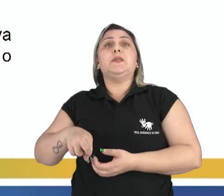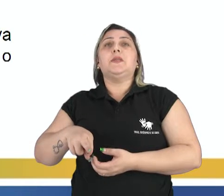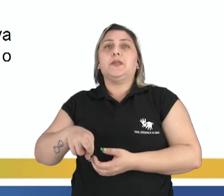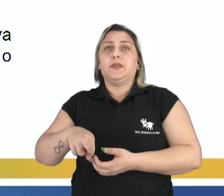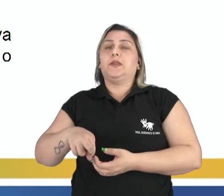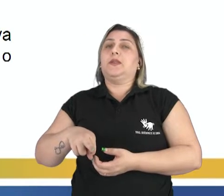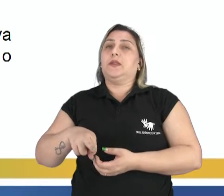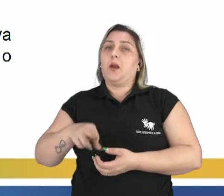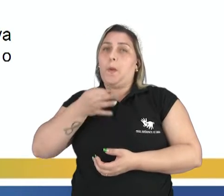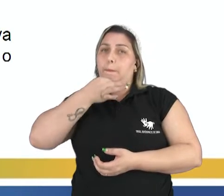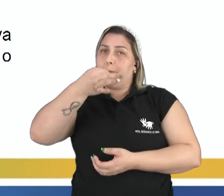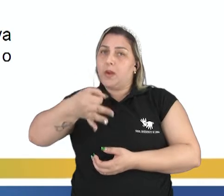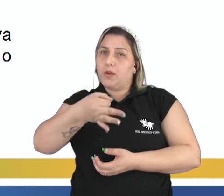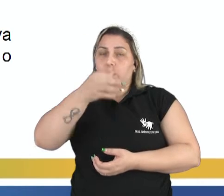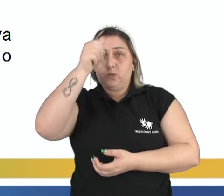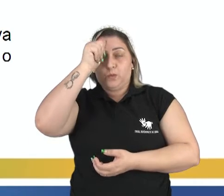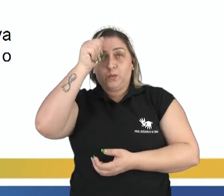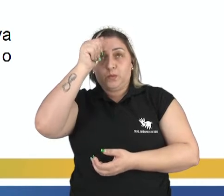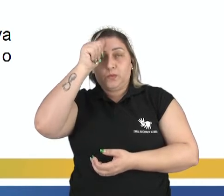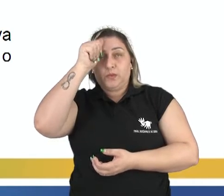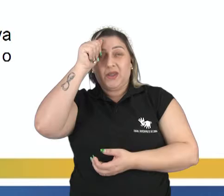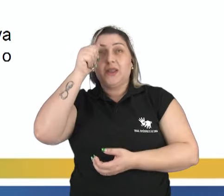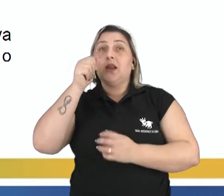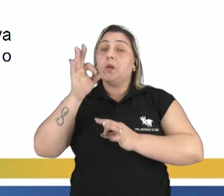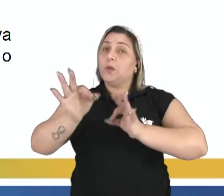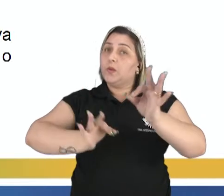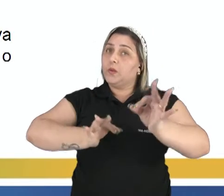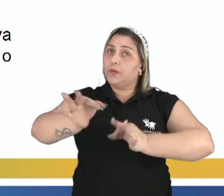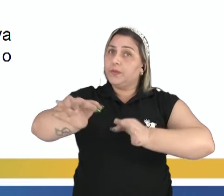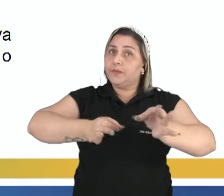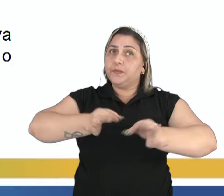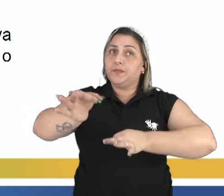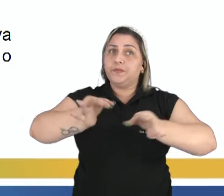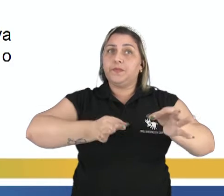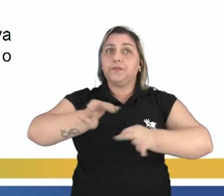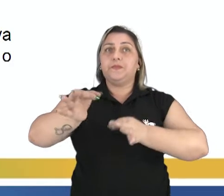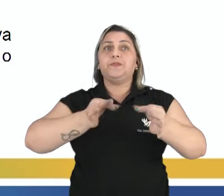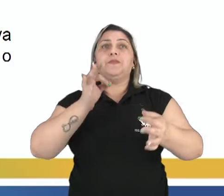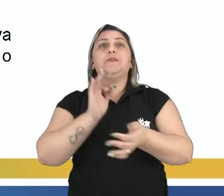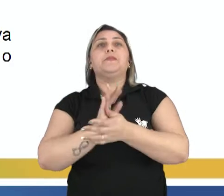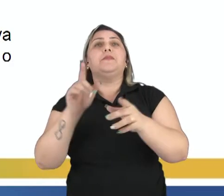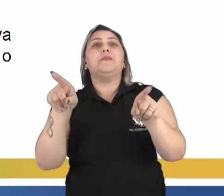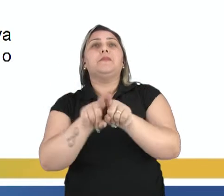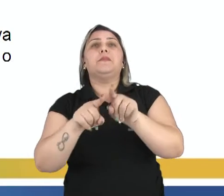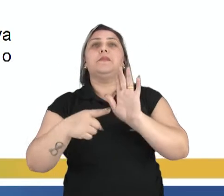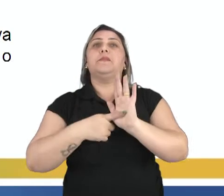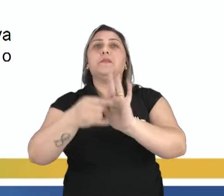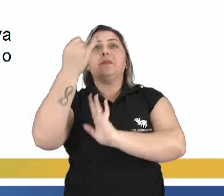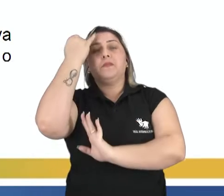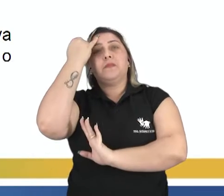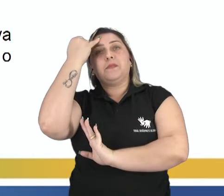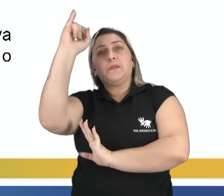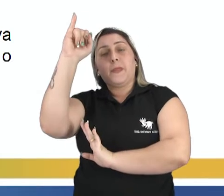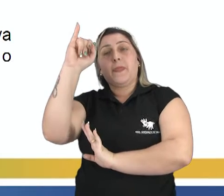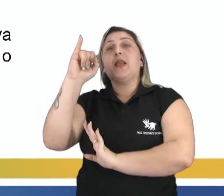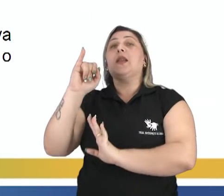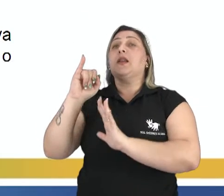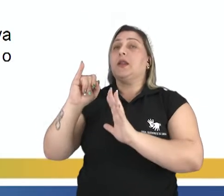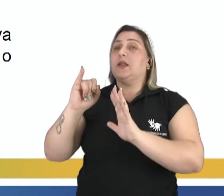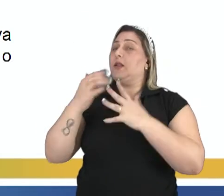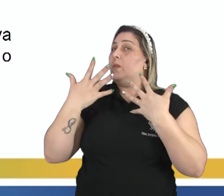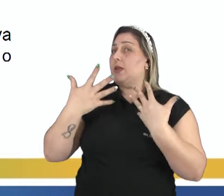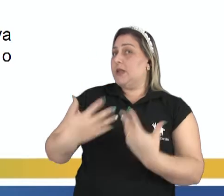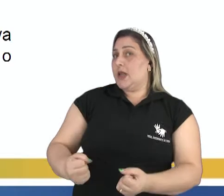opinião do autor, que se devem organizar de forma pertinente, pode também apresentar ideias contrárias